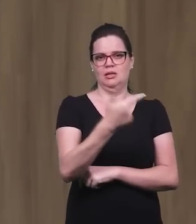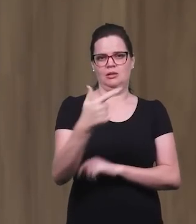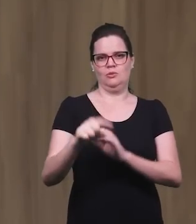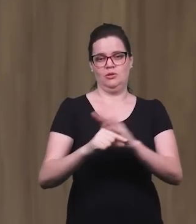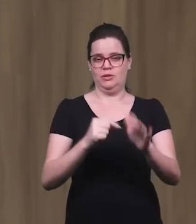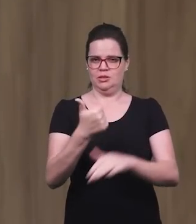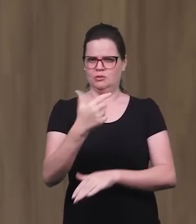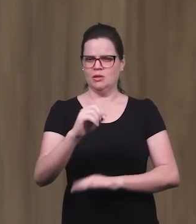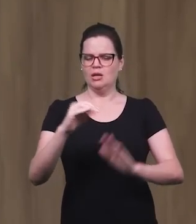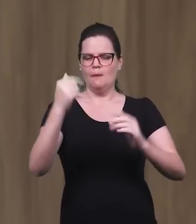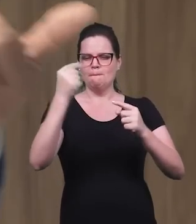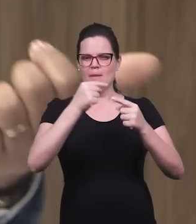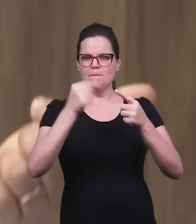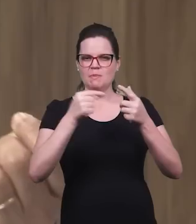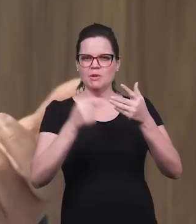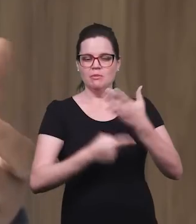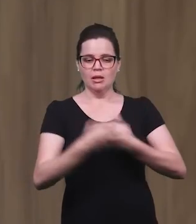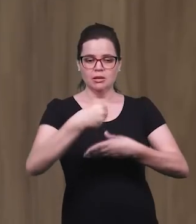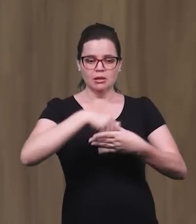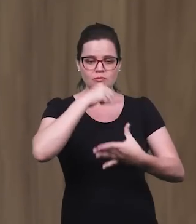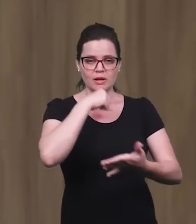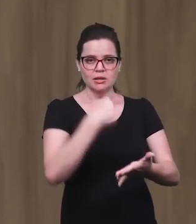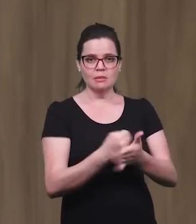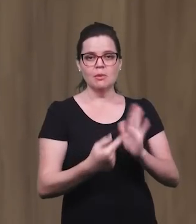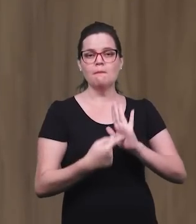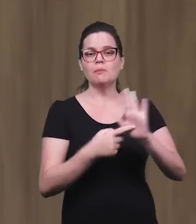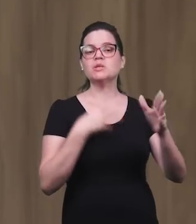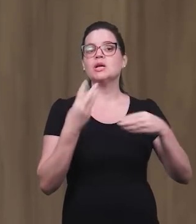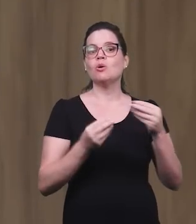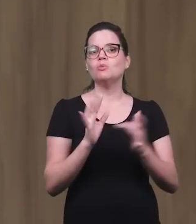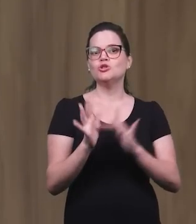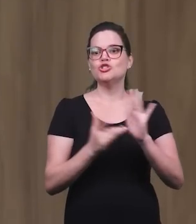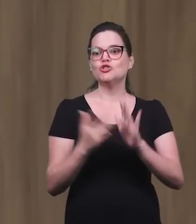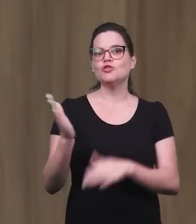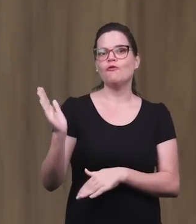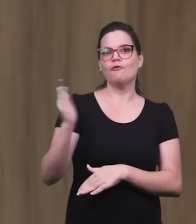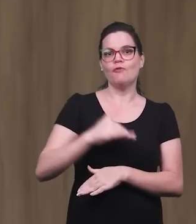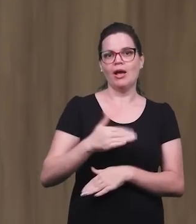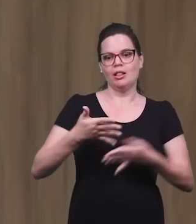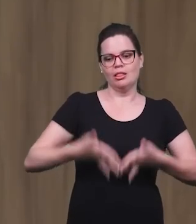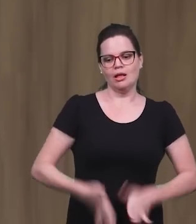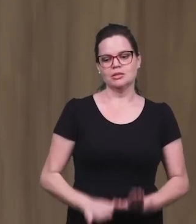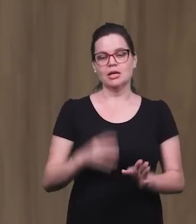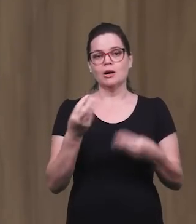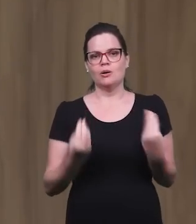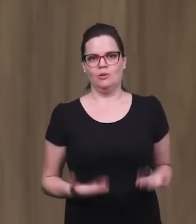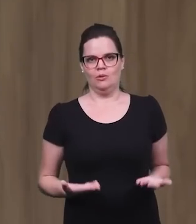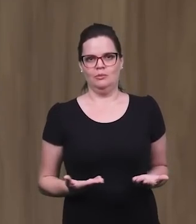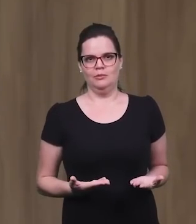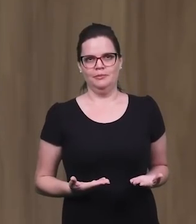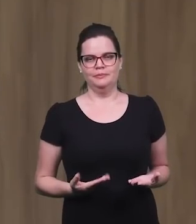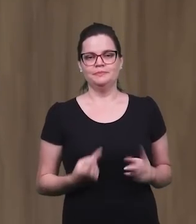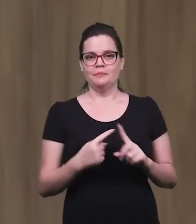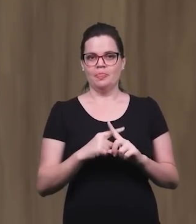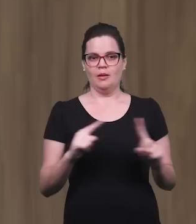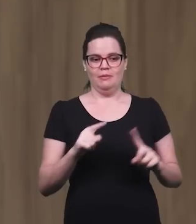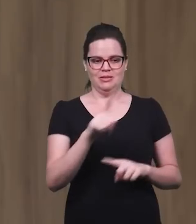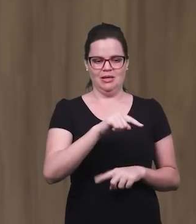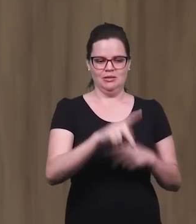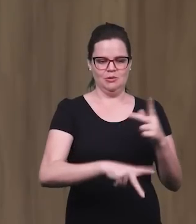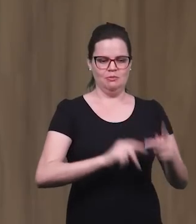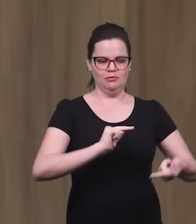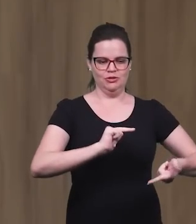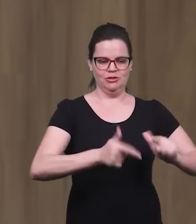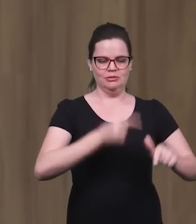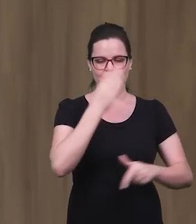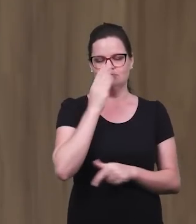sequência profética do Velho Testamento mostrando como Jesus chegaria, certo? Agora, a rejeição de Jesus, como nós já